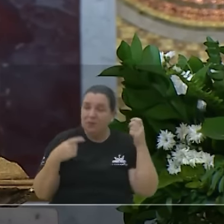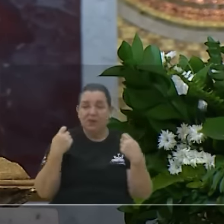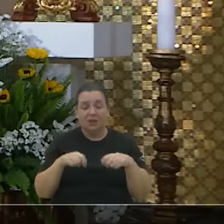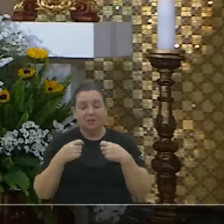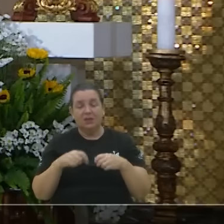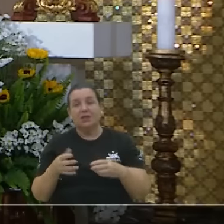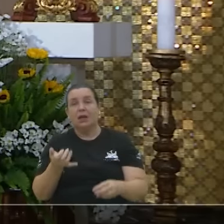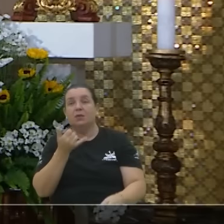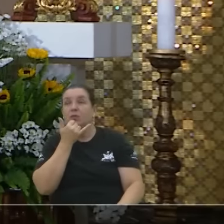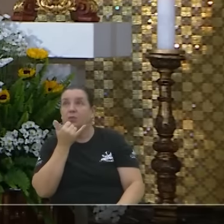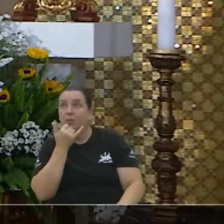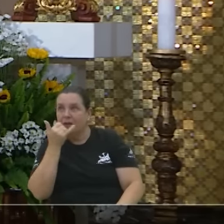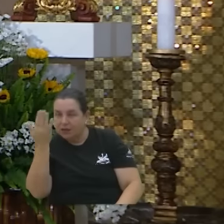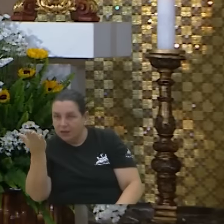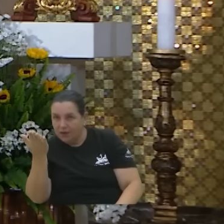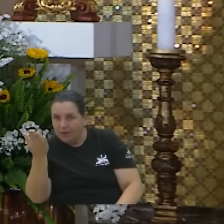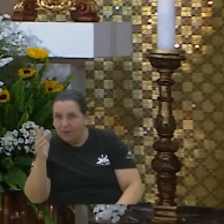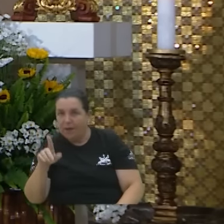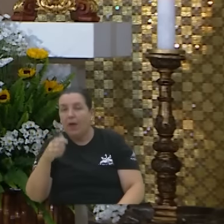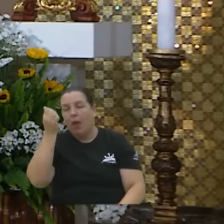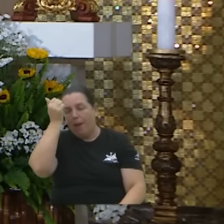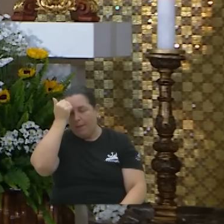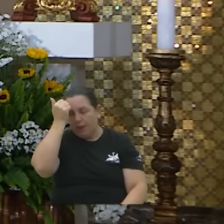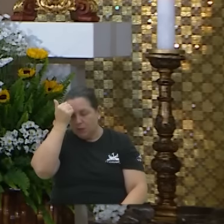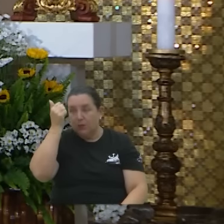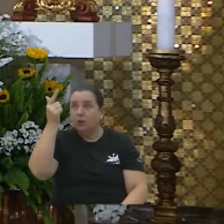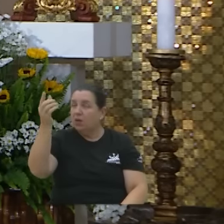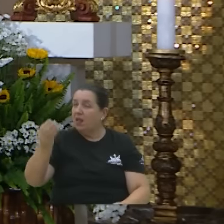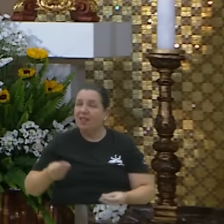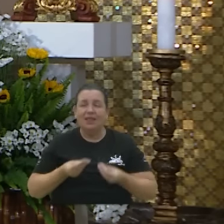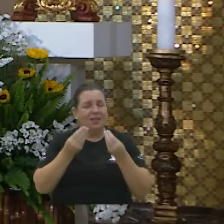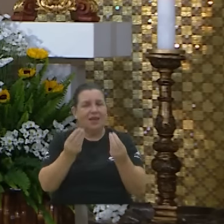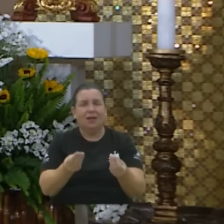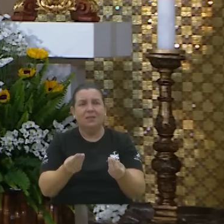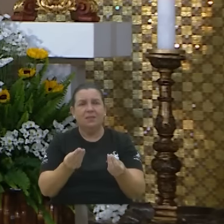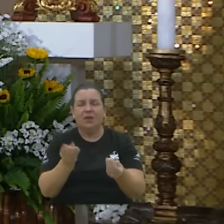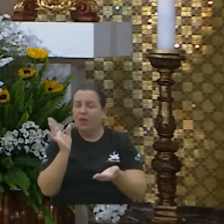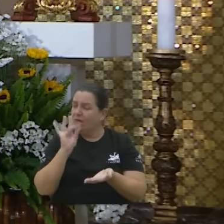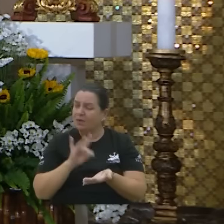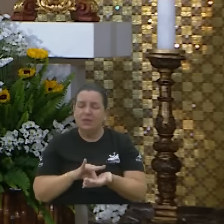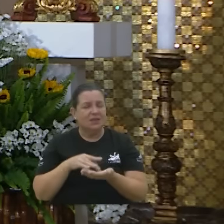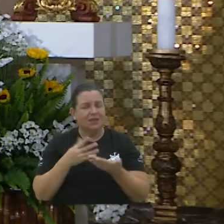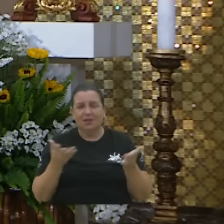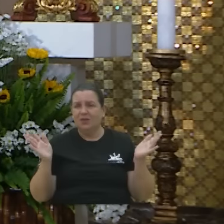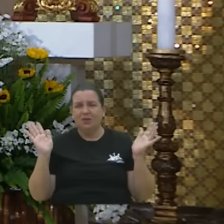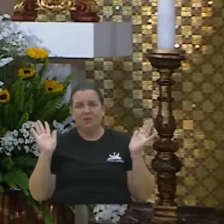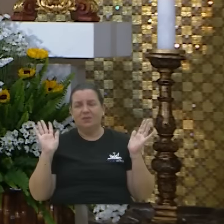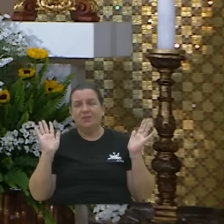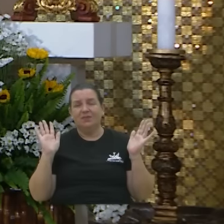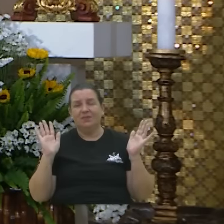de perdão, depois de um arrependimento. Essa afirmação aqui